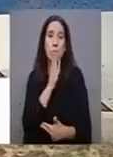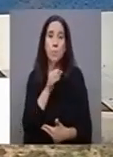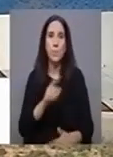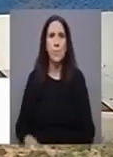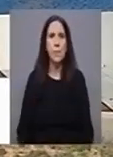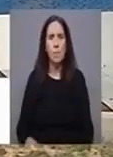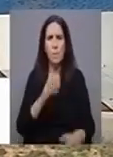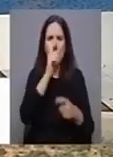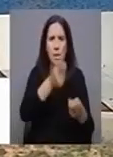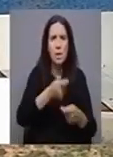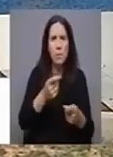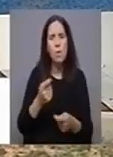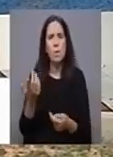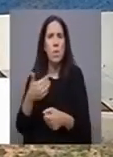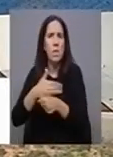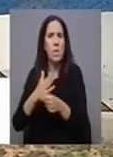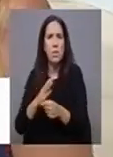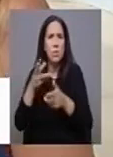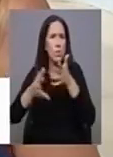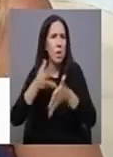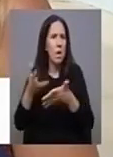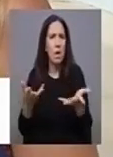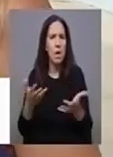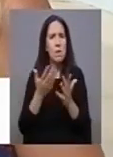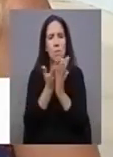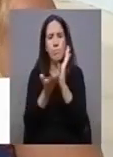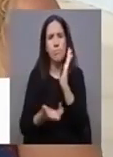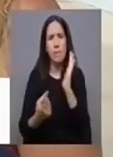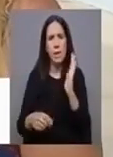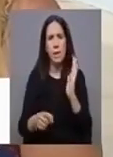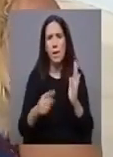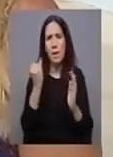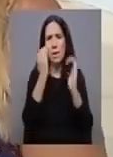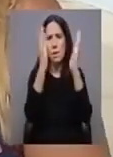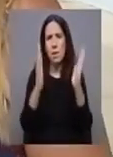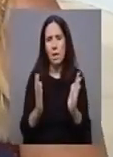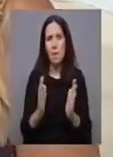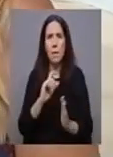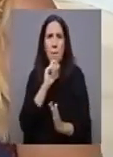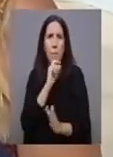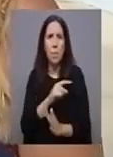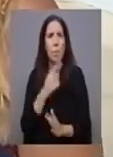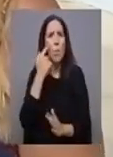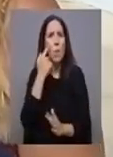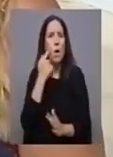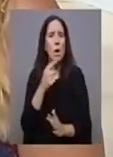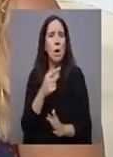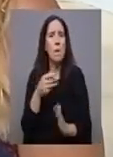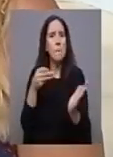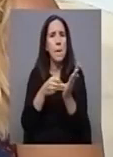setor industrial. Existe um conjunto vasto de entidades que poderão vir a considerar